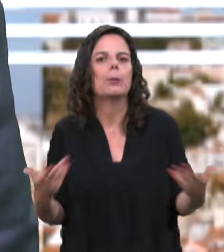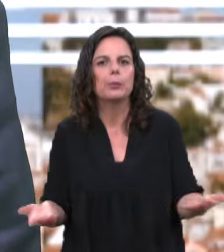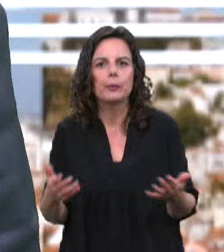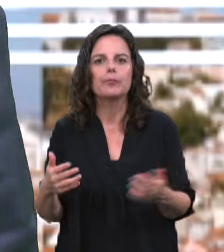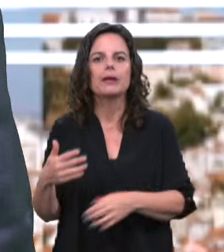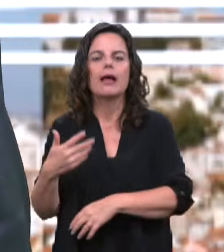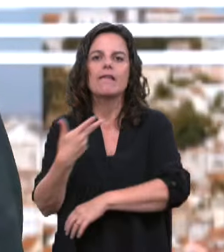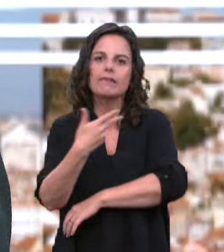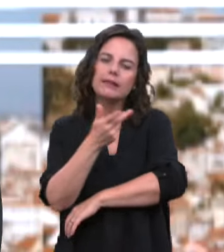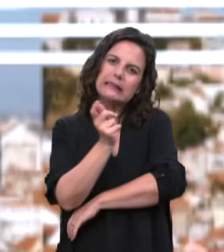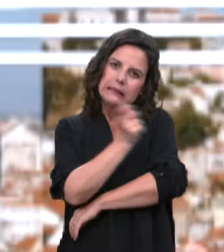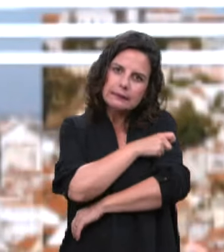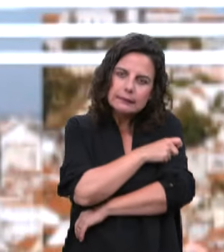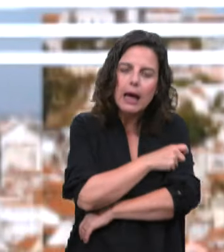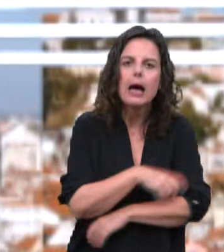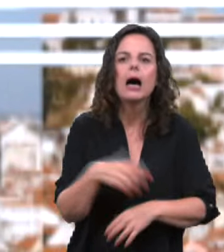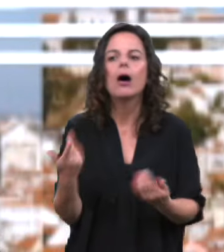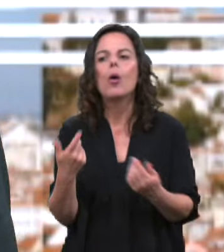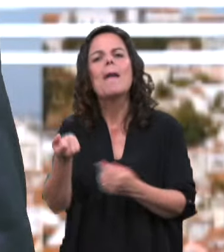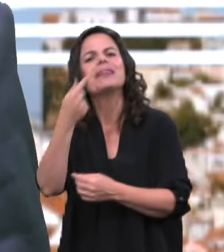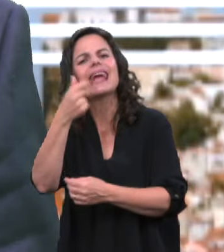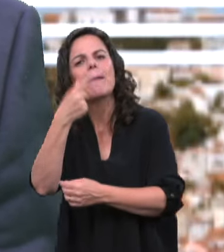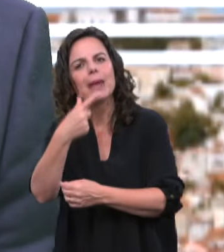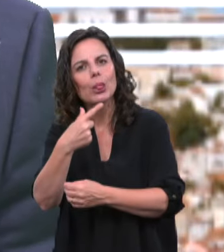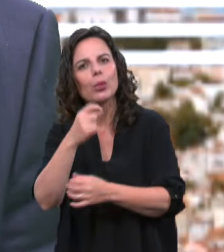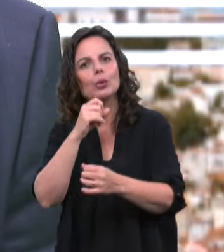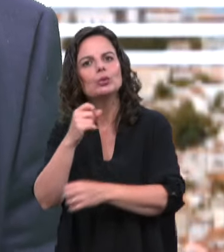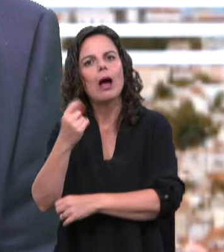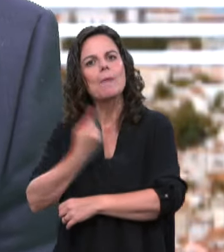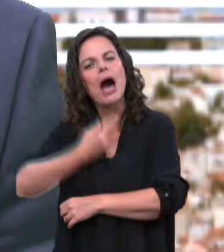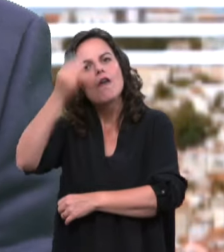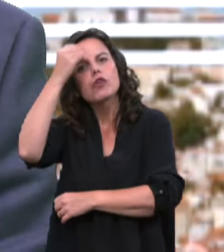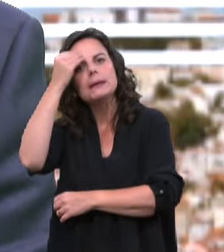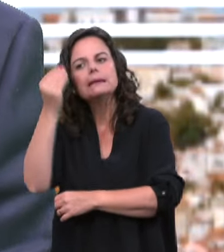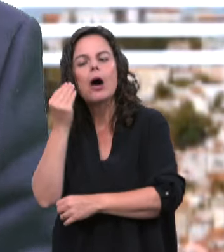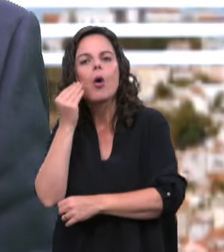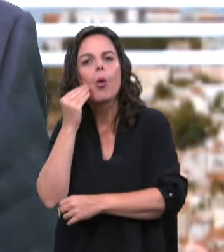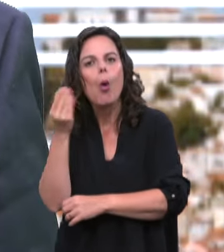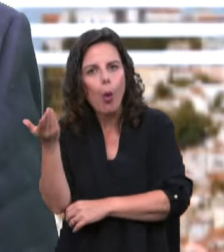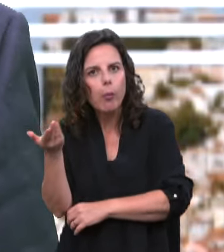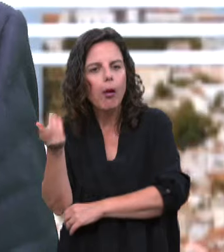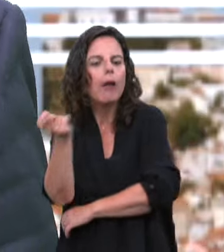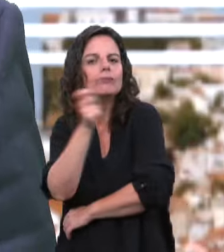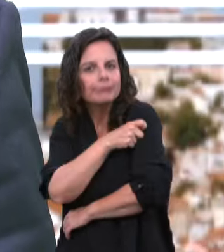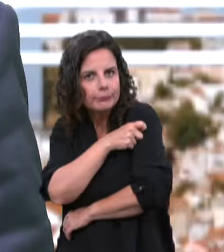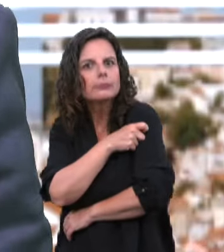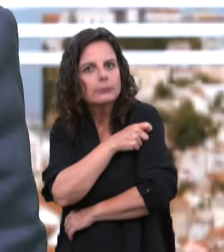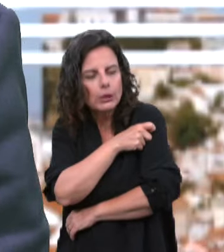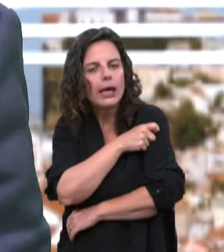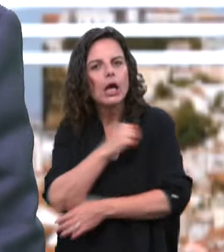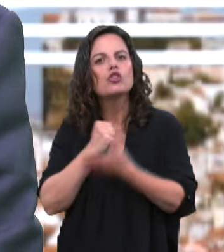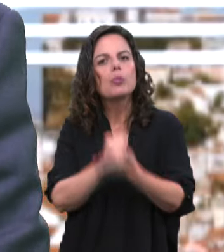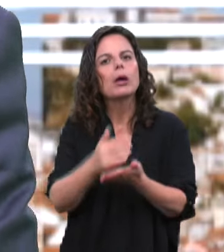competência em vacinação e administração de medicamentos injetáveis, que é preciso fazer formação em suporte básico de vida e